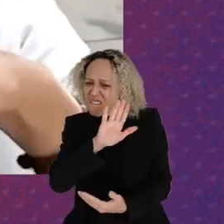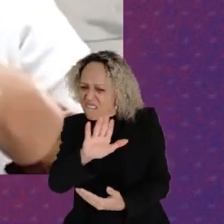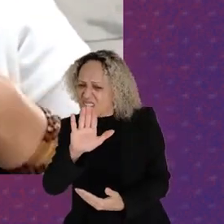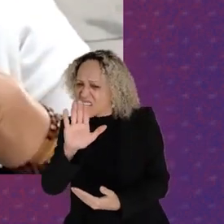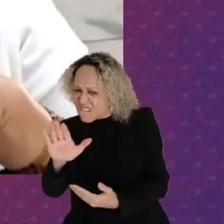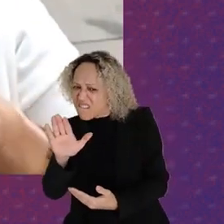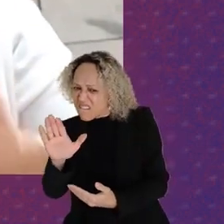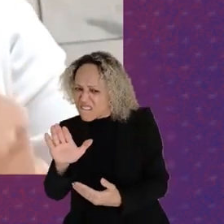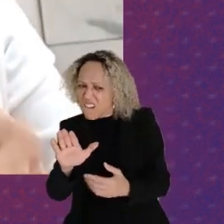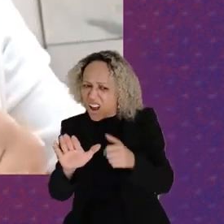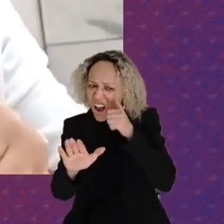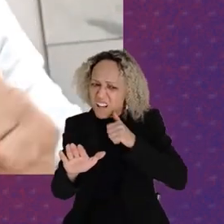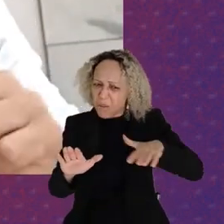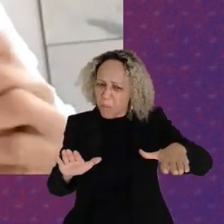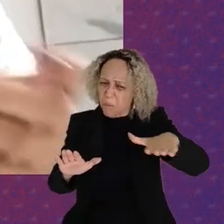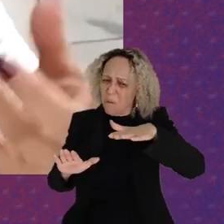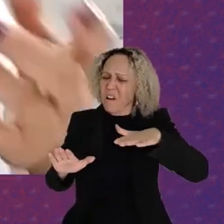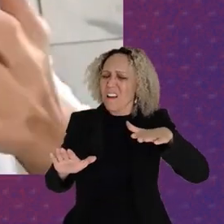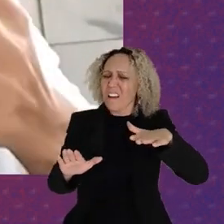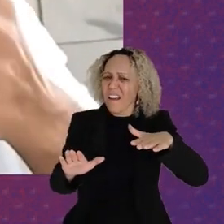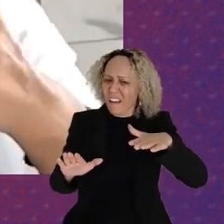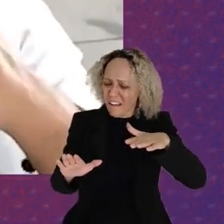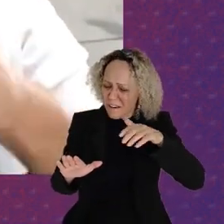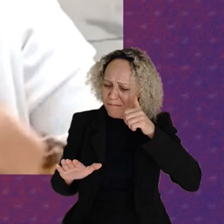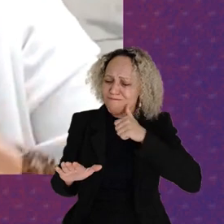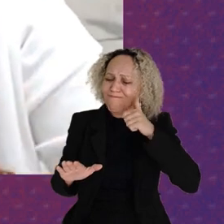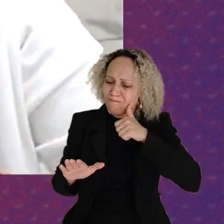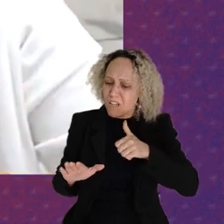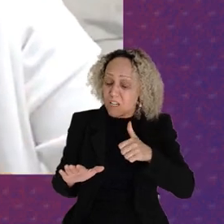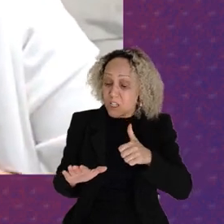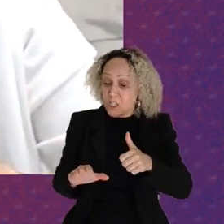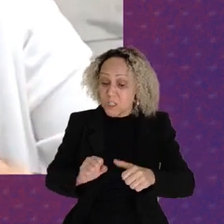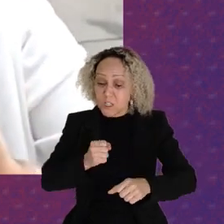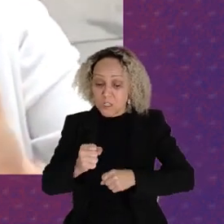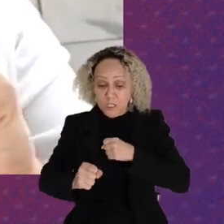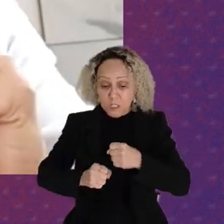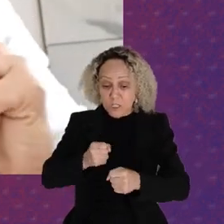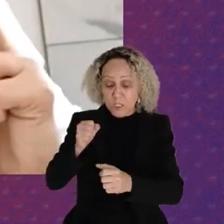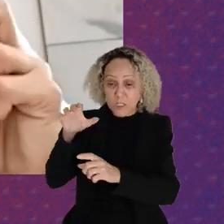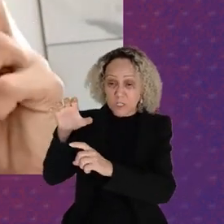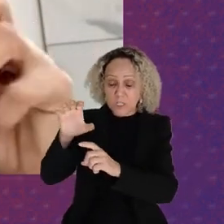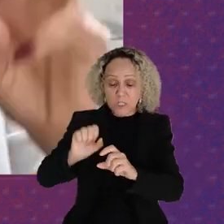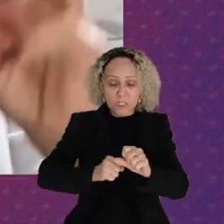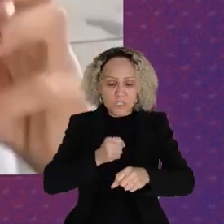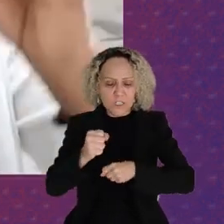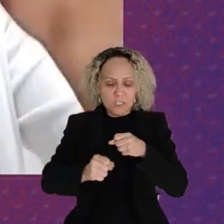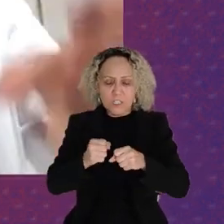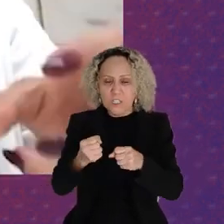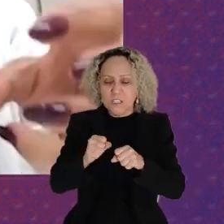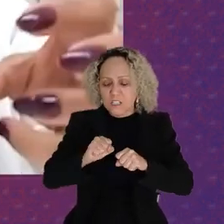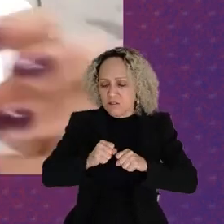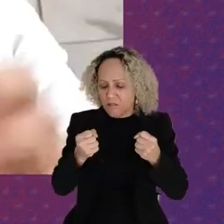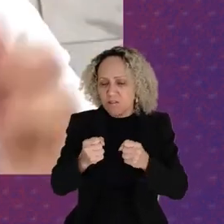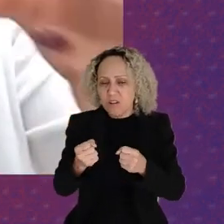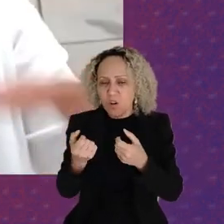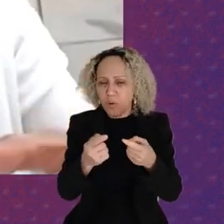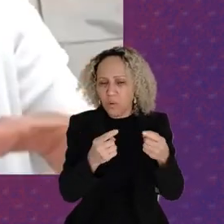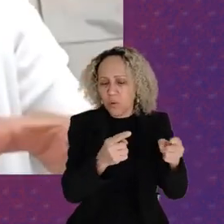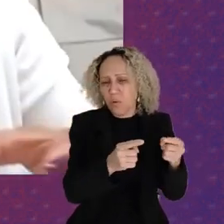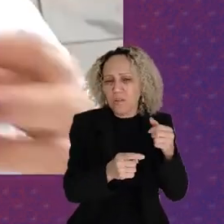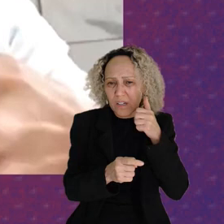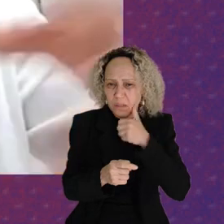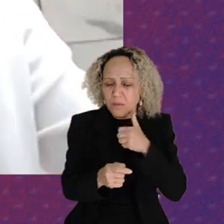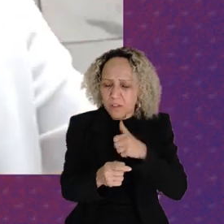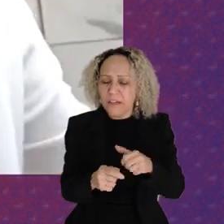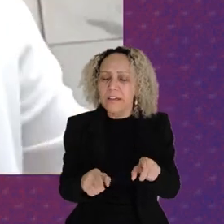incentivou discursos de ódio contra as mulheres, que diminuiu o papel das mulheres e, portanto,